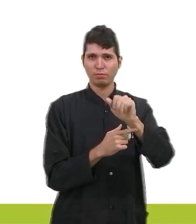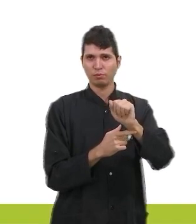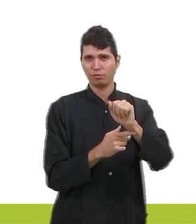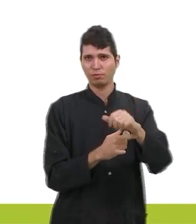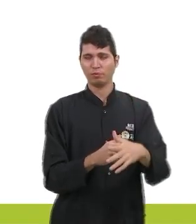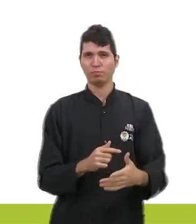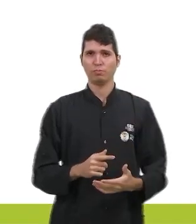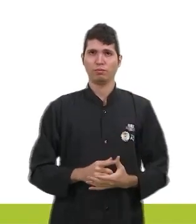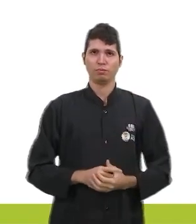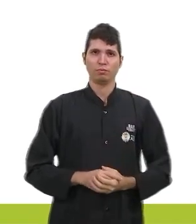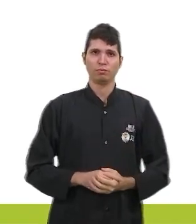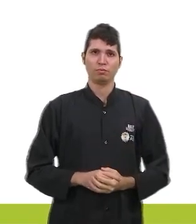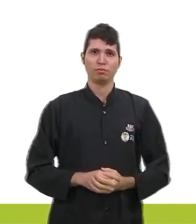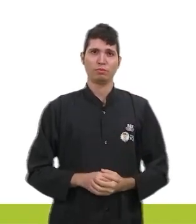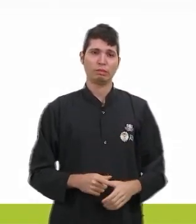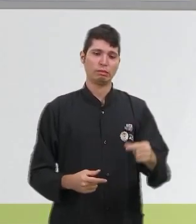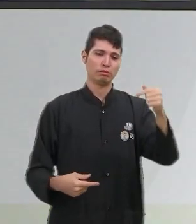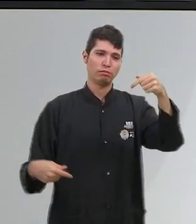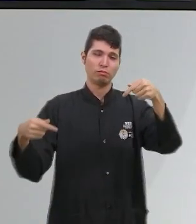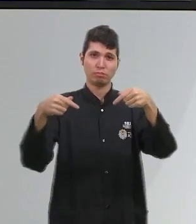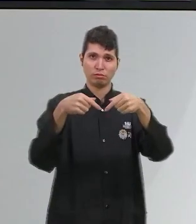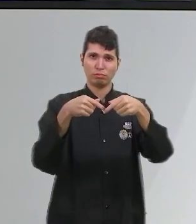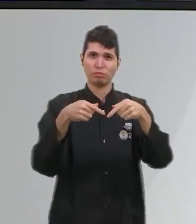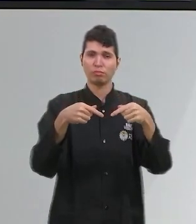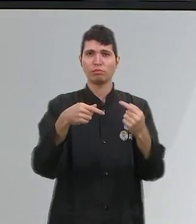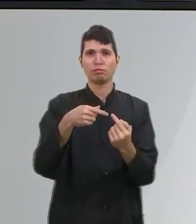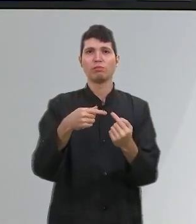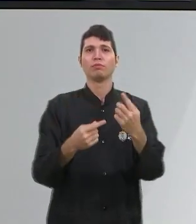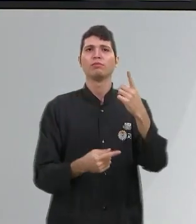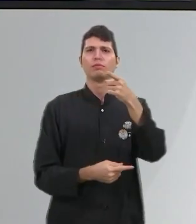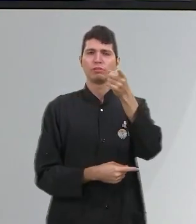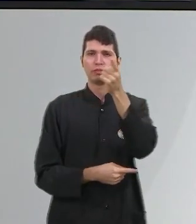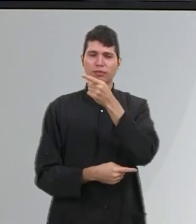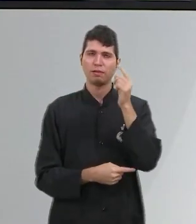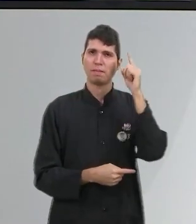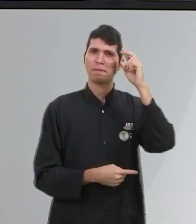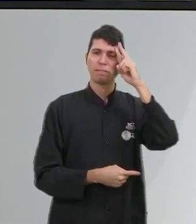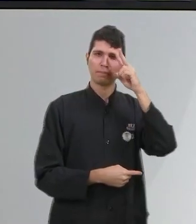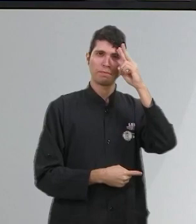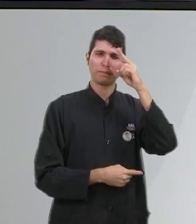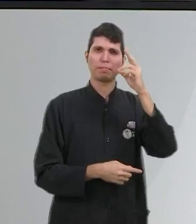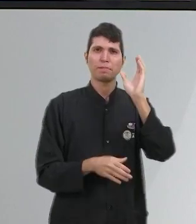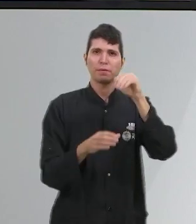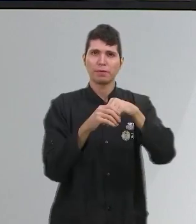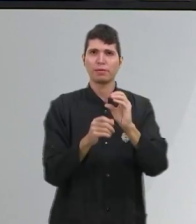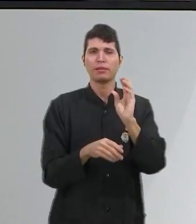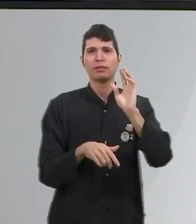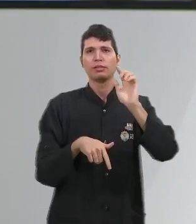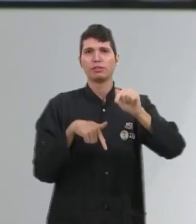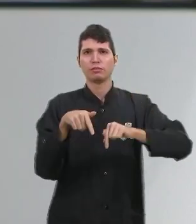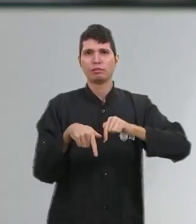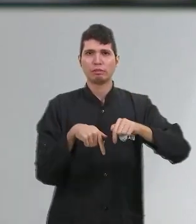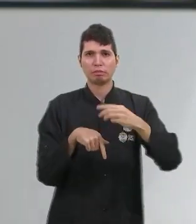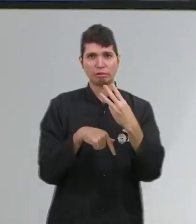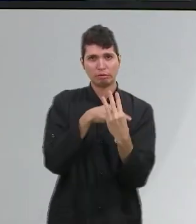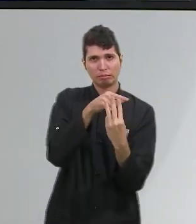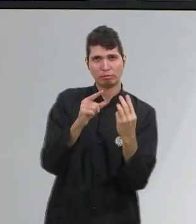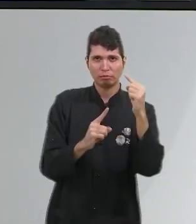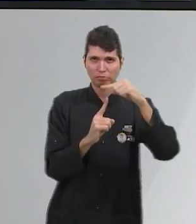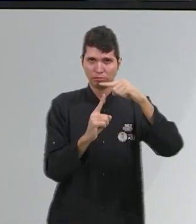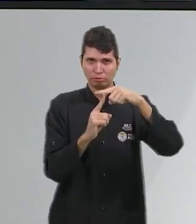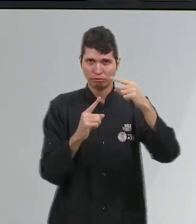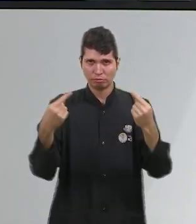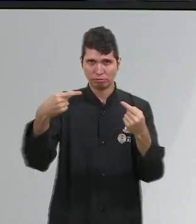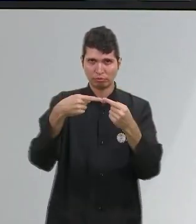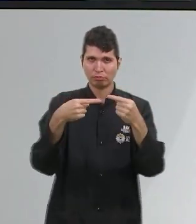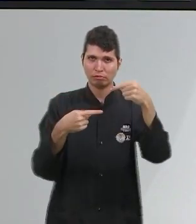Quanto ao tipo de ligação, vocês lembram? Temos, na química, 3 tipos de ligação. A ligação